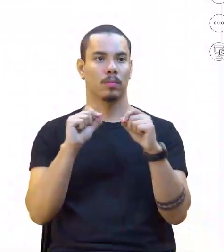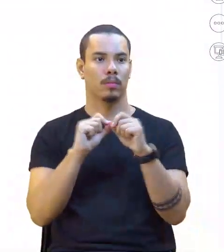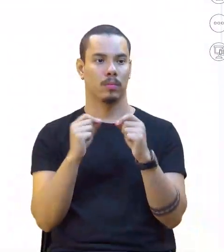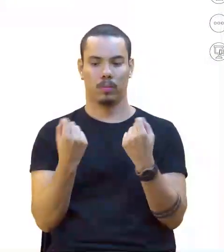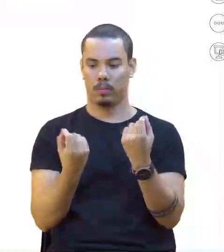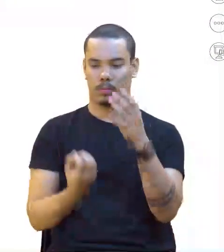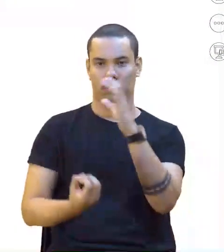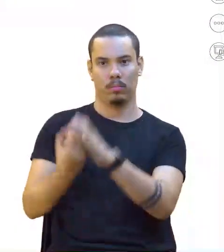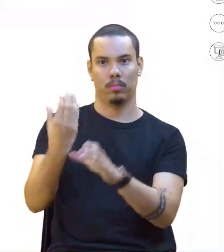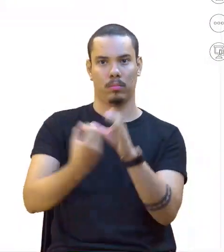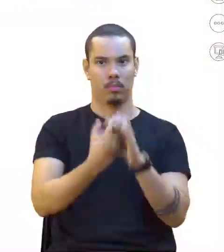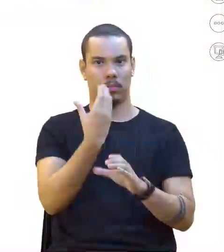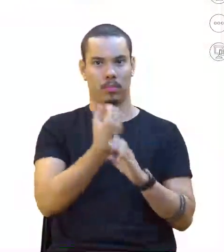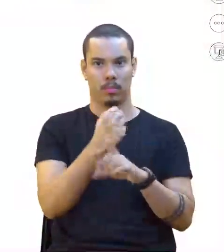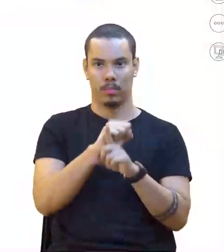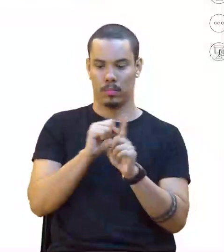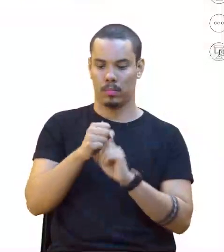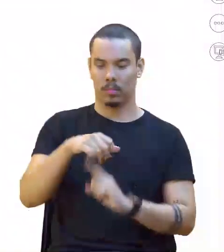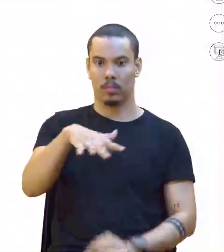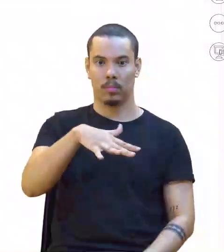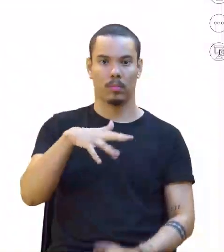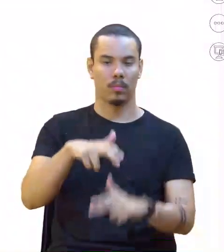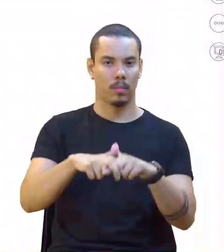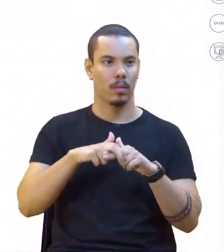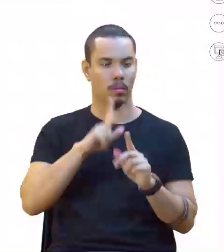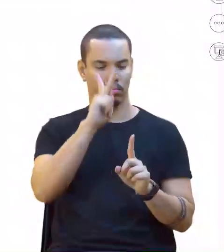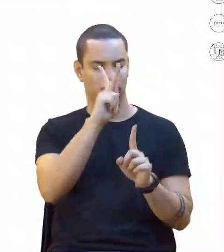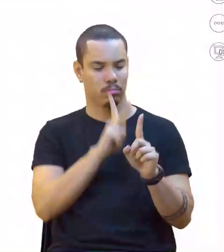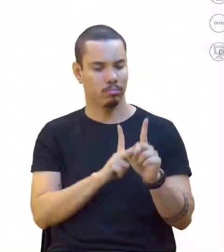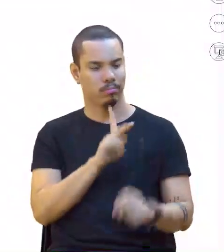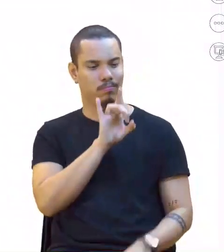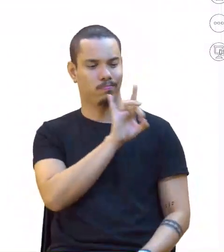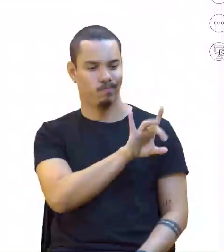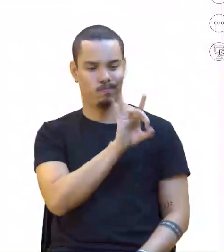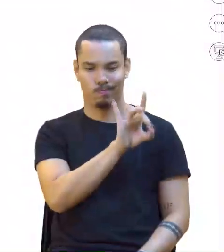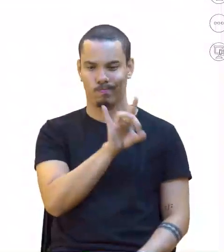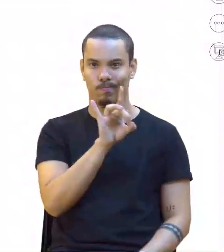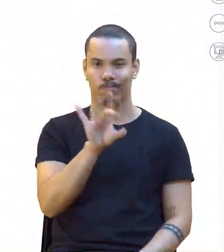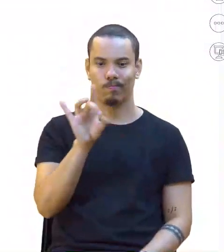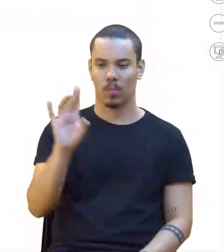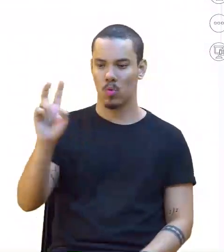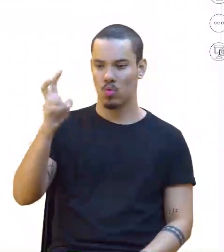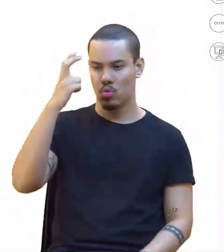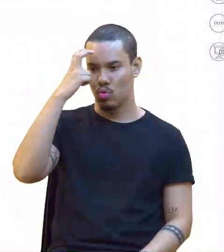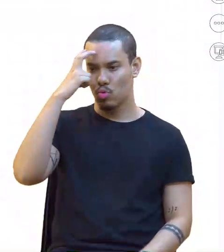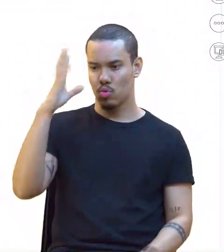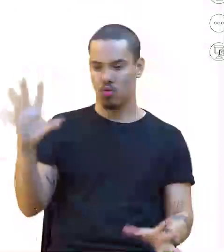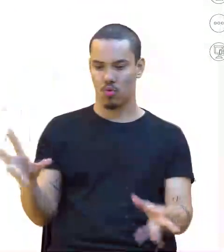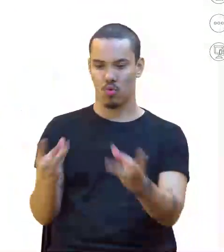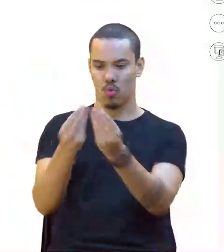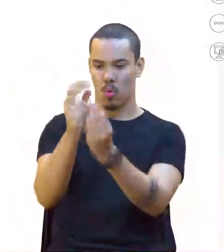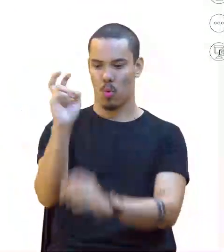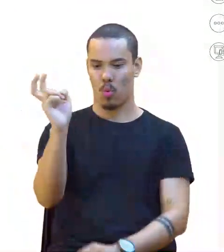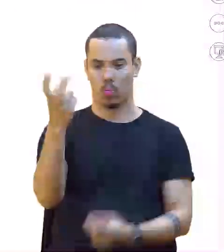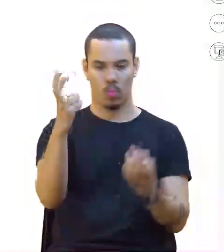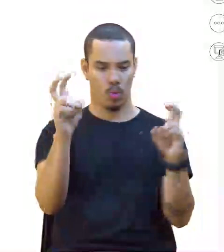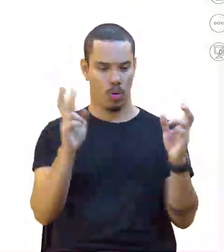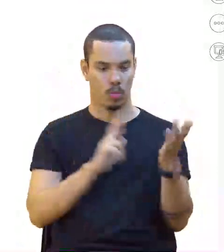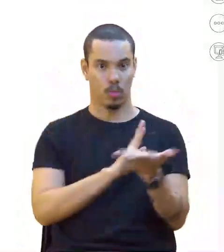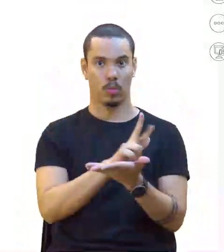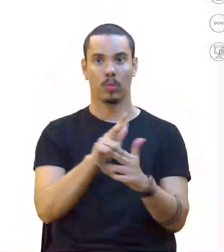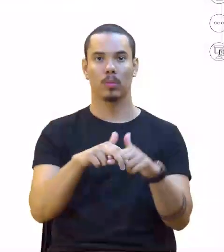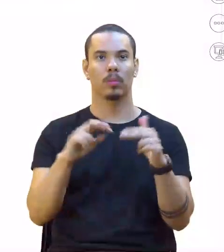ali ela socialmente. Cada indivíduo é um construto da sua cultura, né? Então, que vem a ser a tal